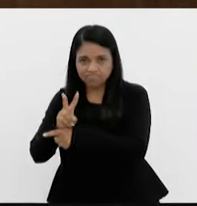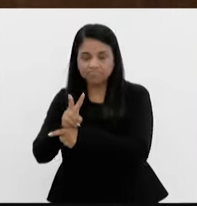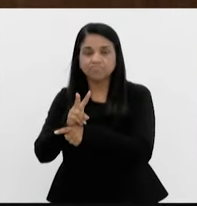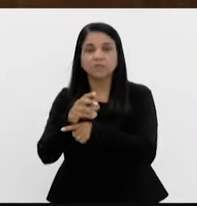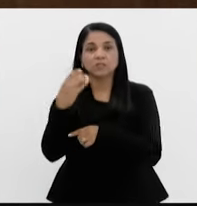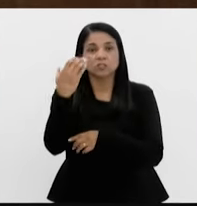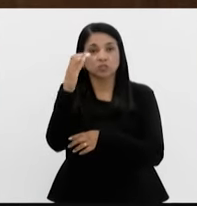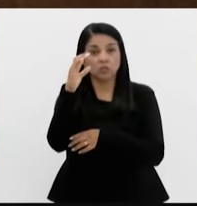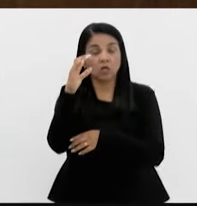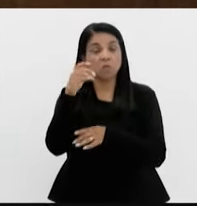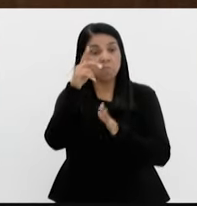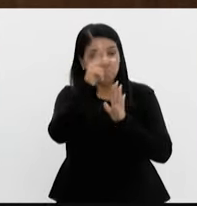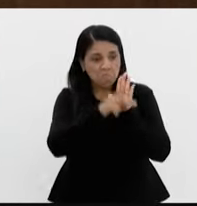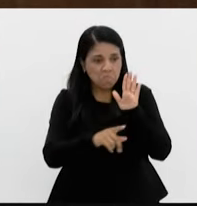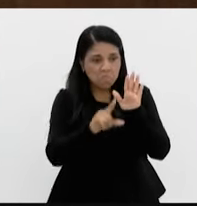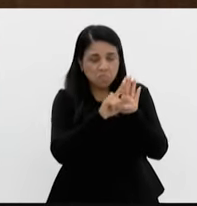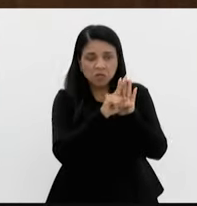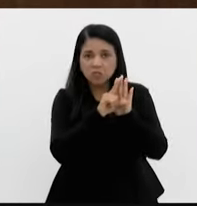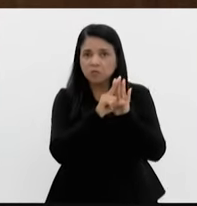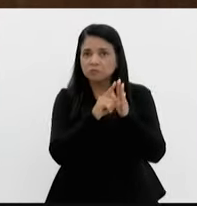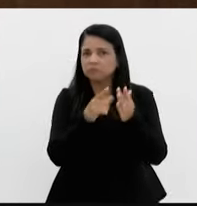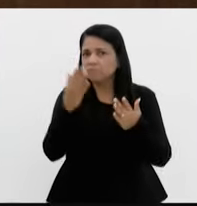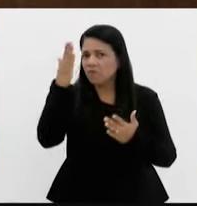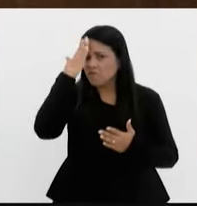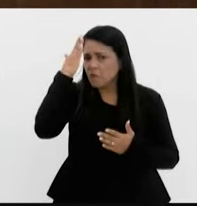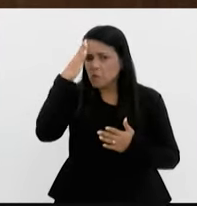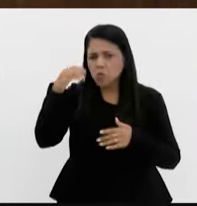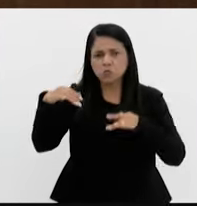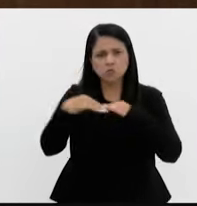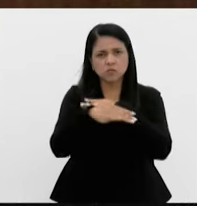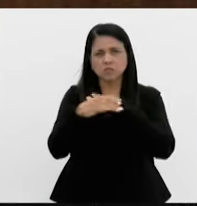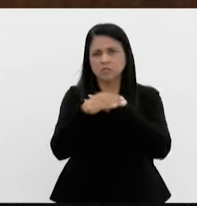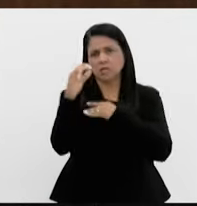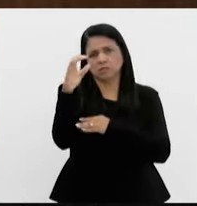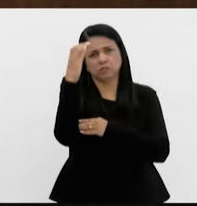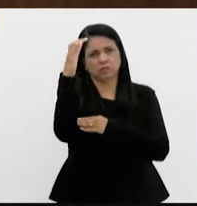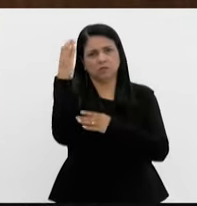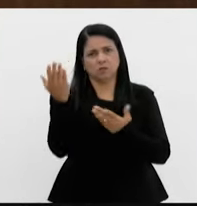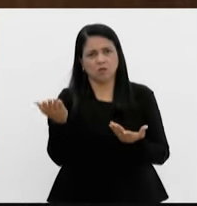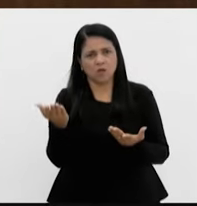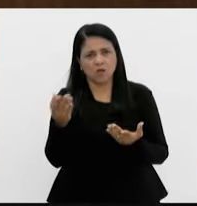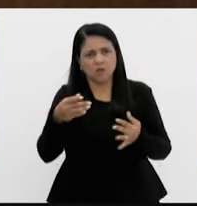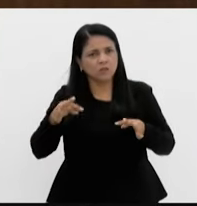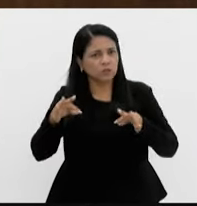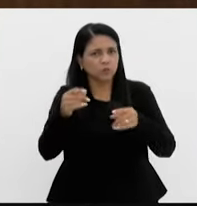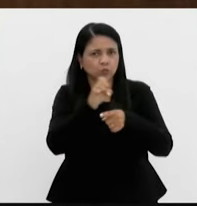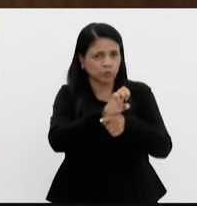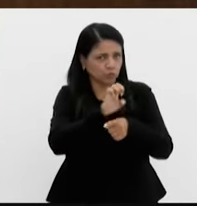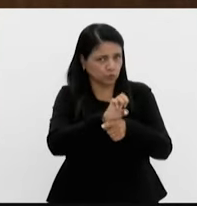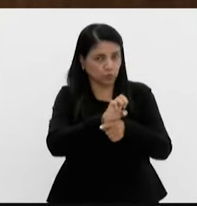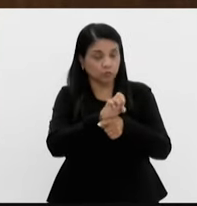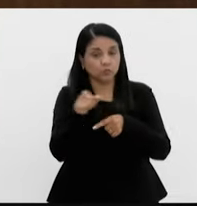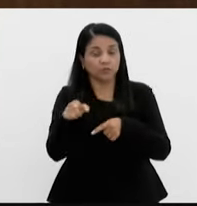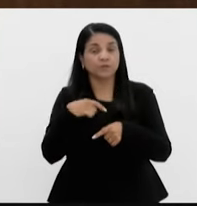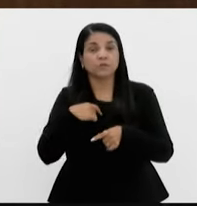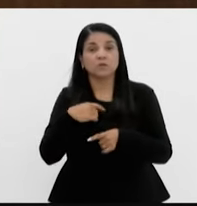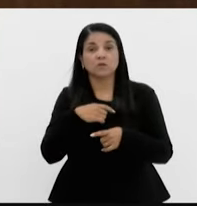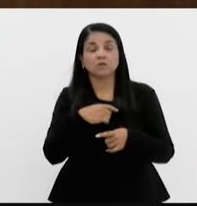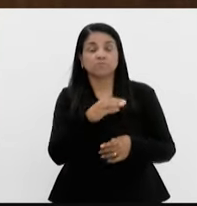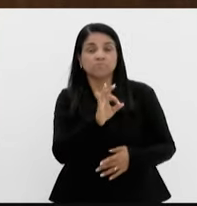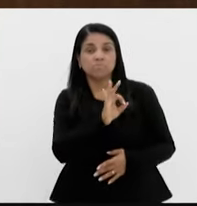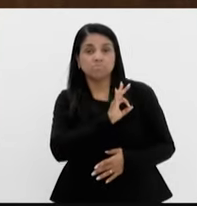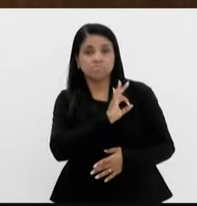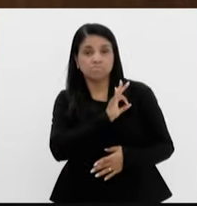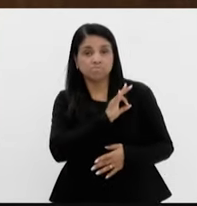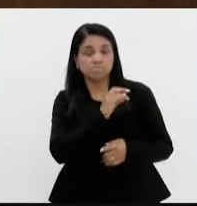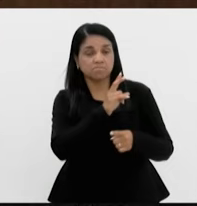sucesso em todo o estado e não seria diferente ali na cidade de Niterói é onde o segurança presente lá Bateu todos os